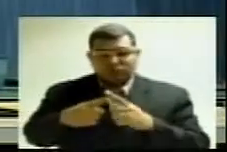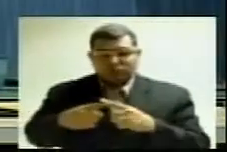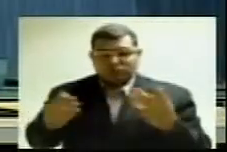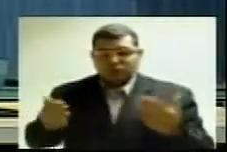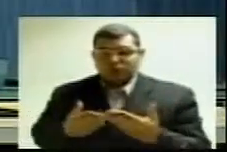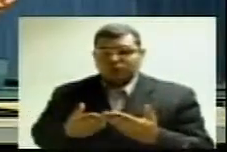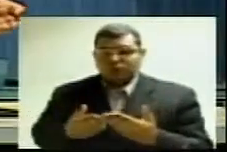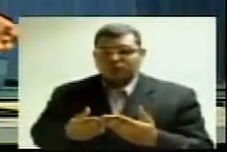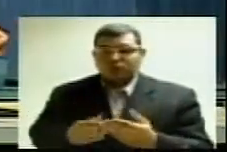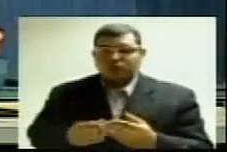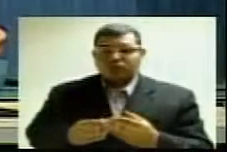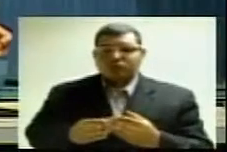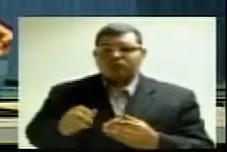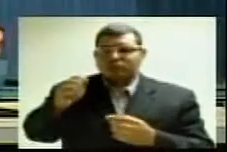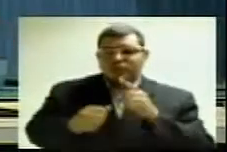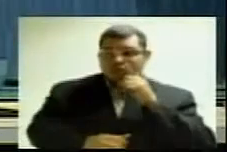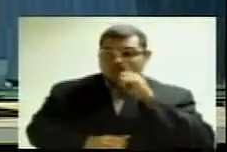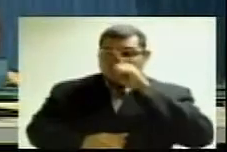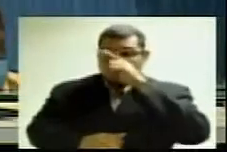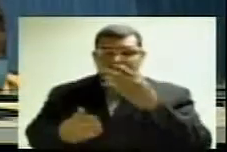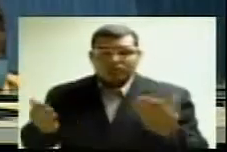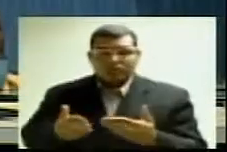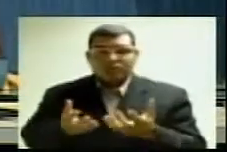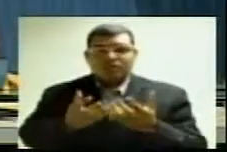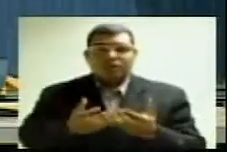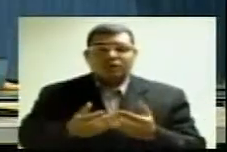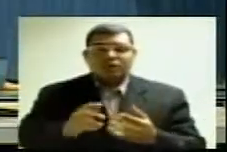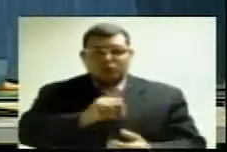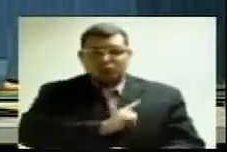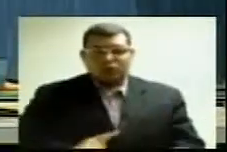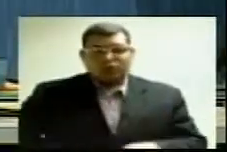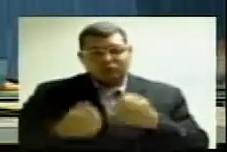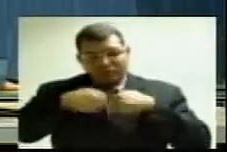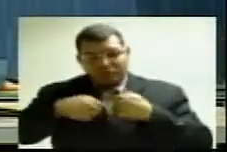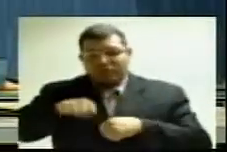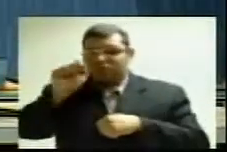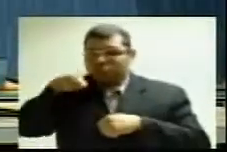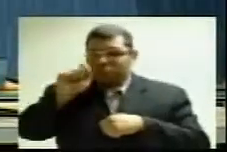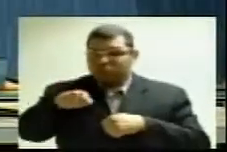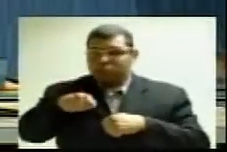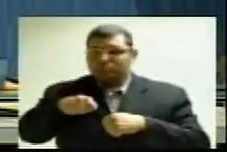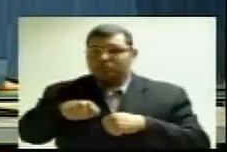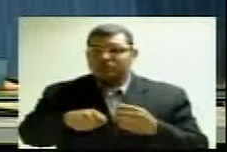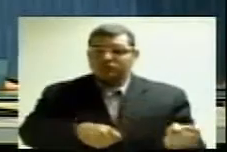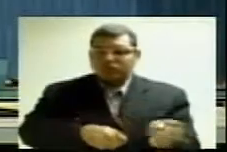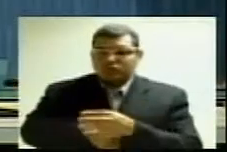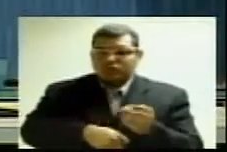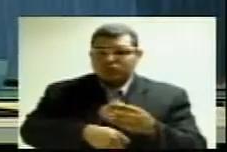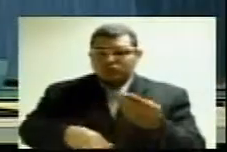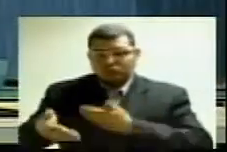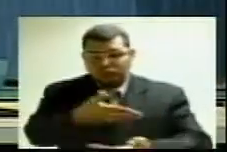Portanto, um cenário muito perigoso, em que o governo precisa de manobras